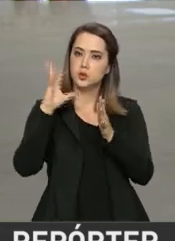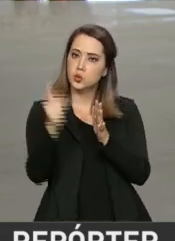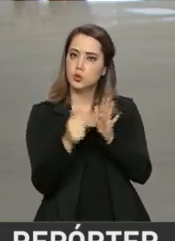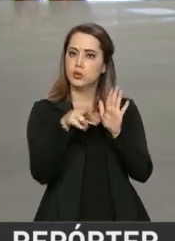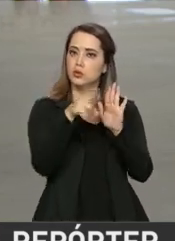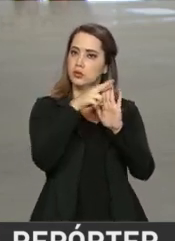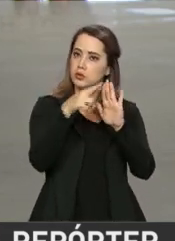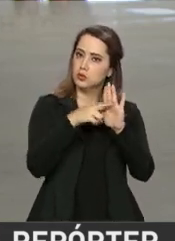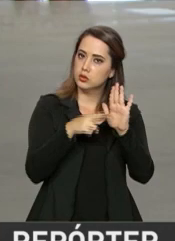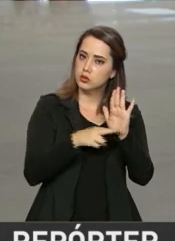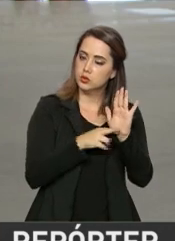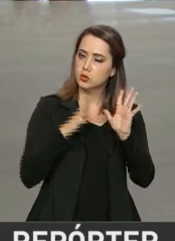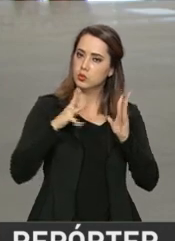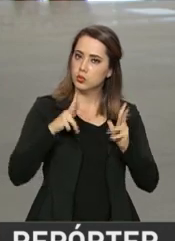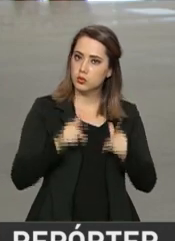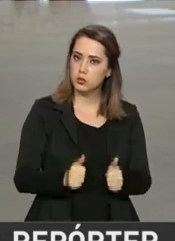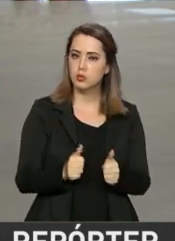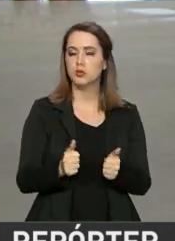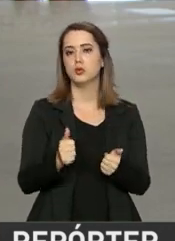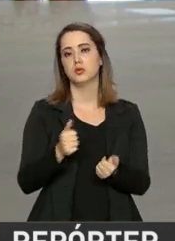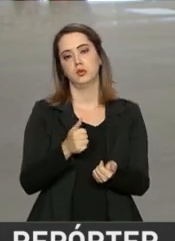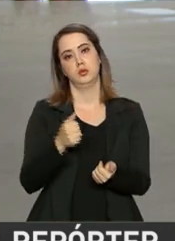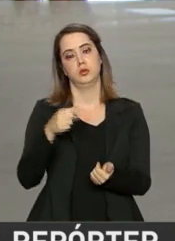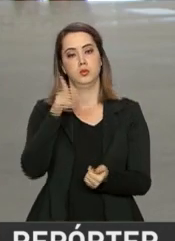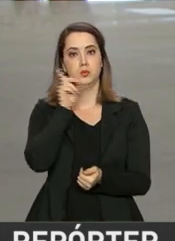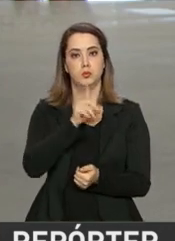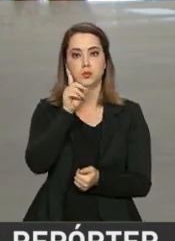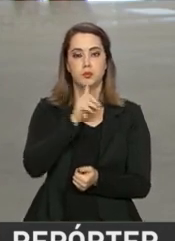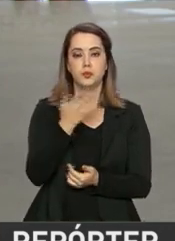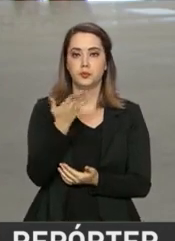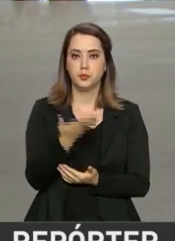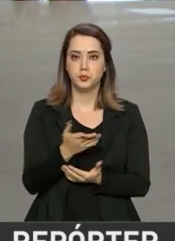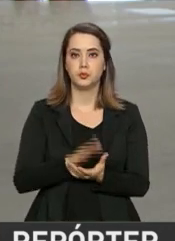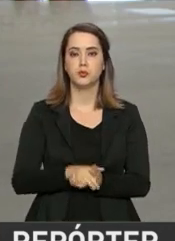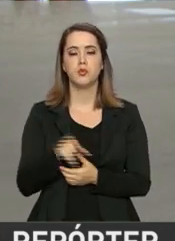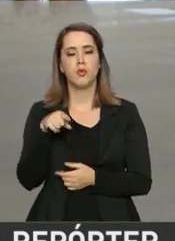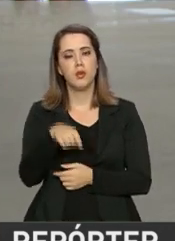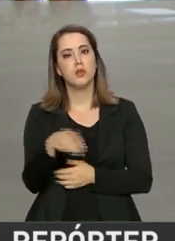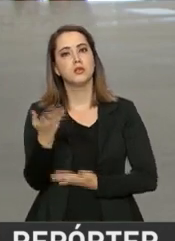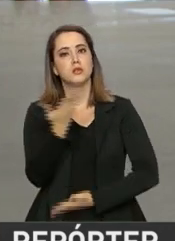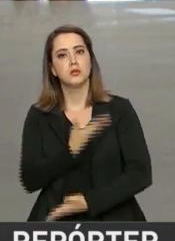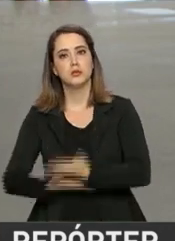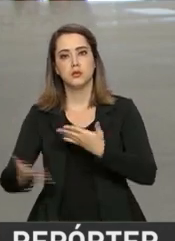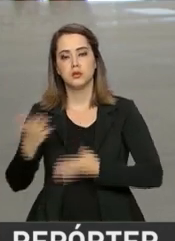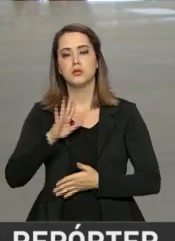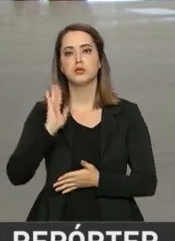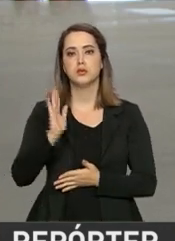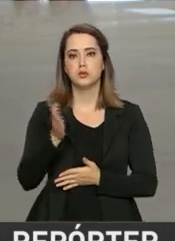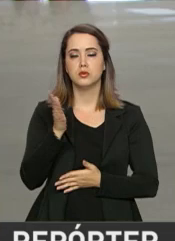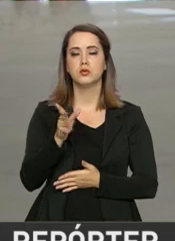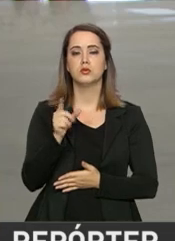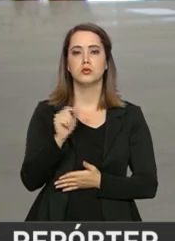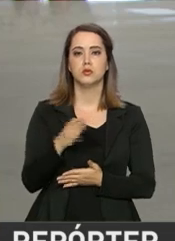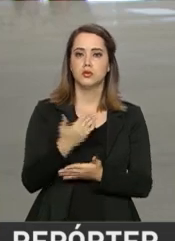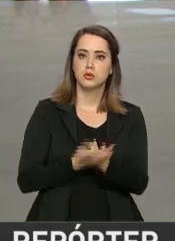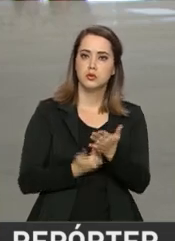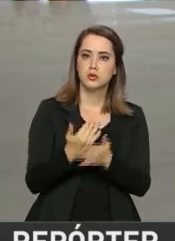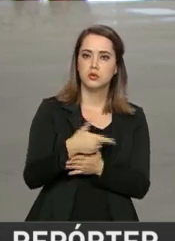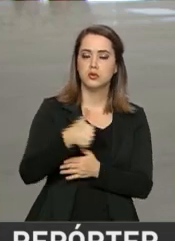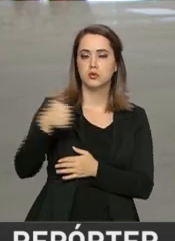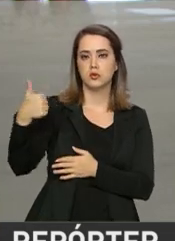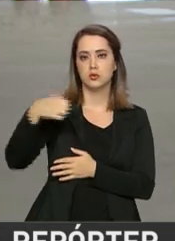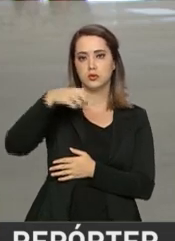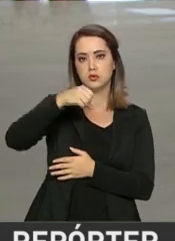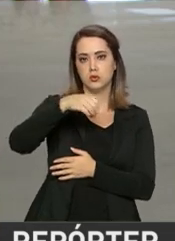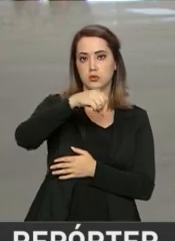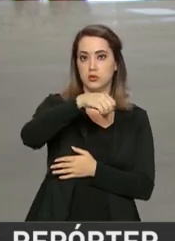fitosan unitárias norte-americanas este acordo vinha sendo negociado entre Brasil e Estados Unidos desde